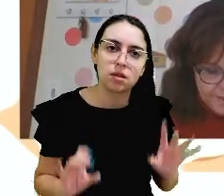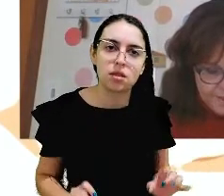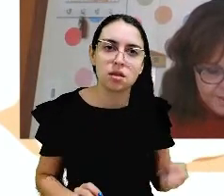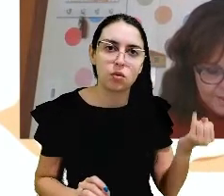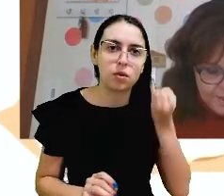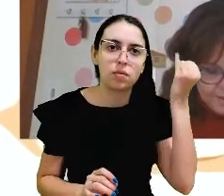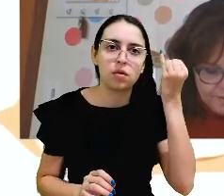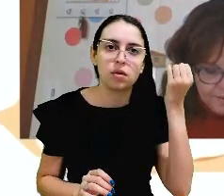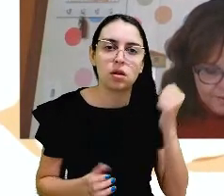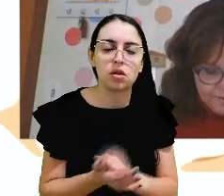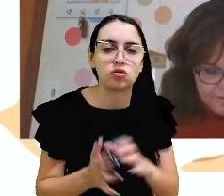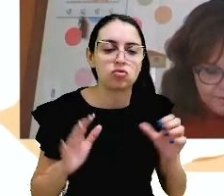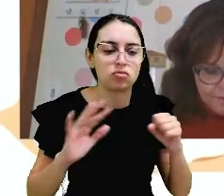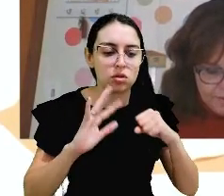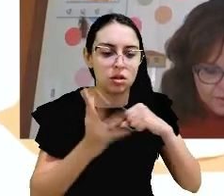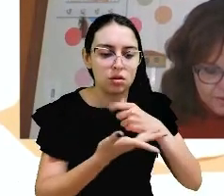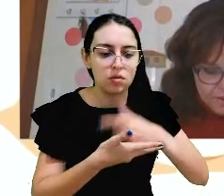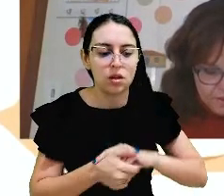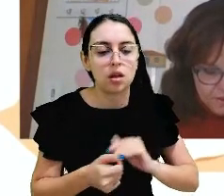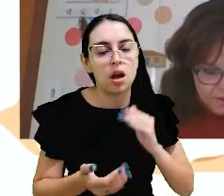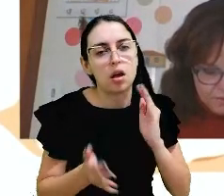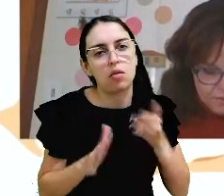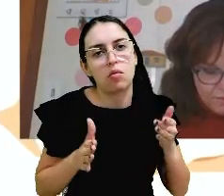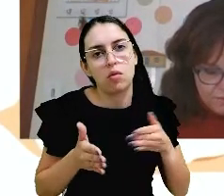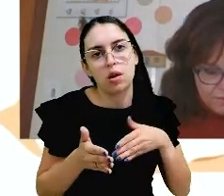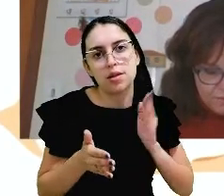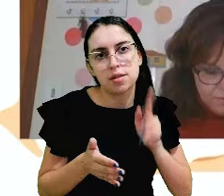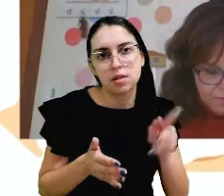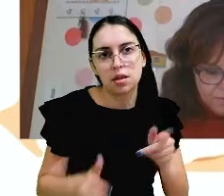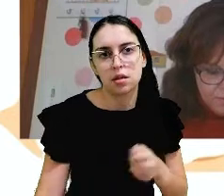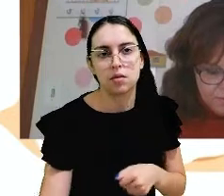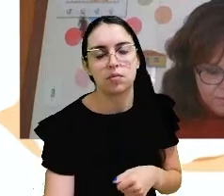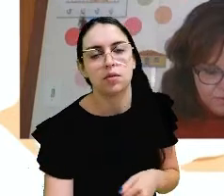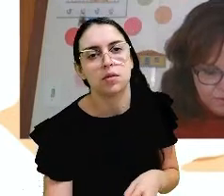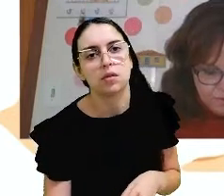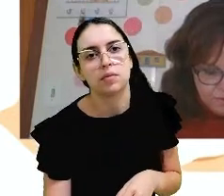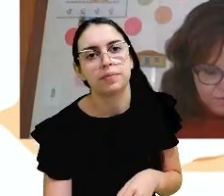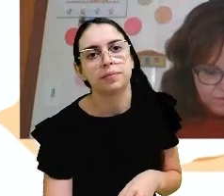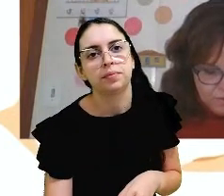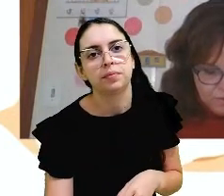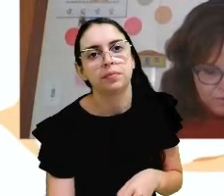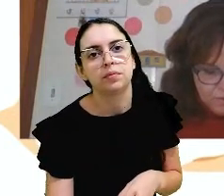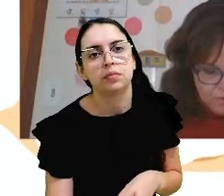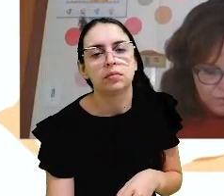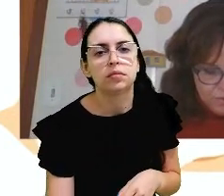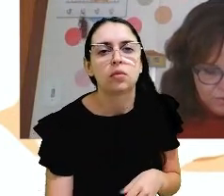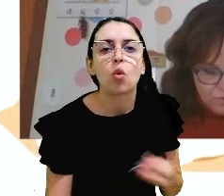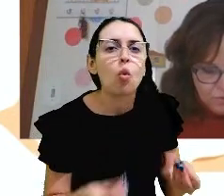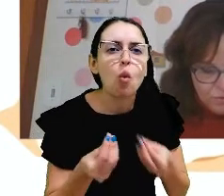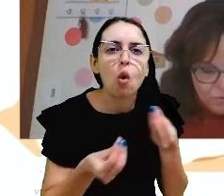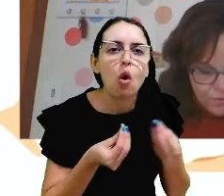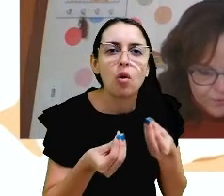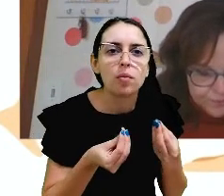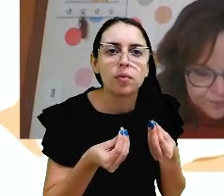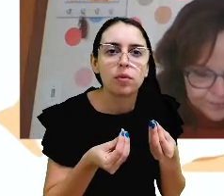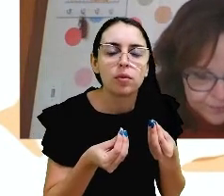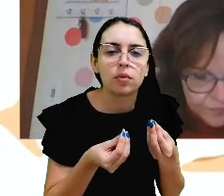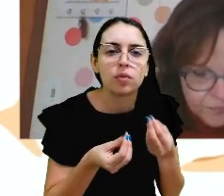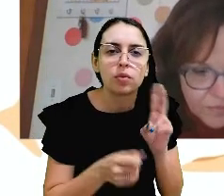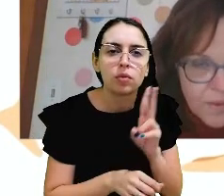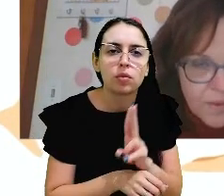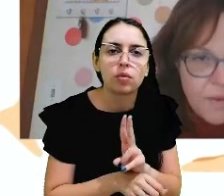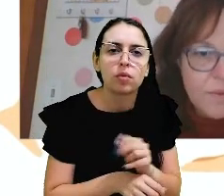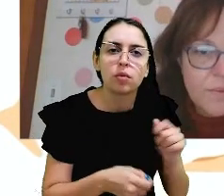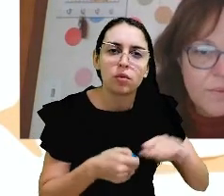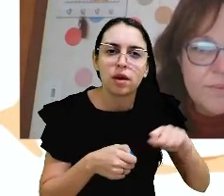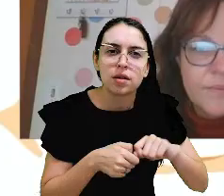isolamento social que a gente atravessa, né, que é a noção de comadrio, né, a gente